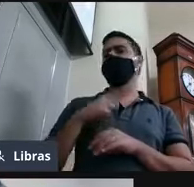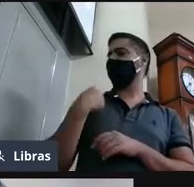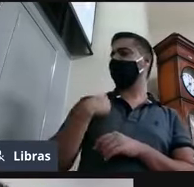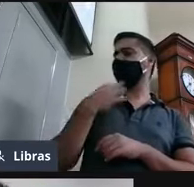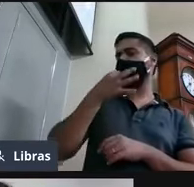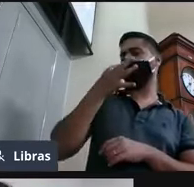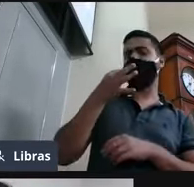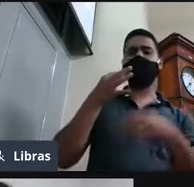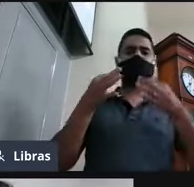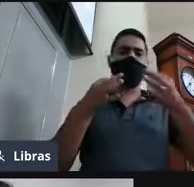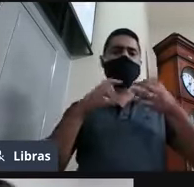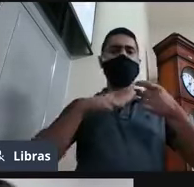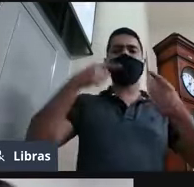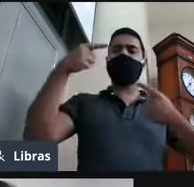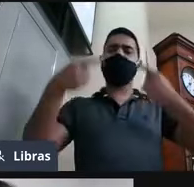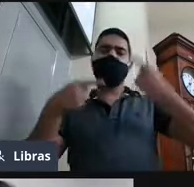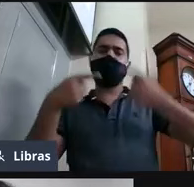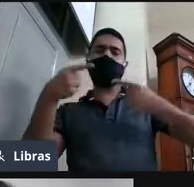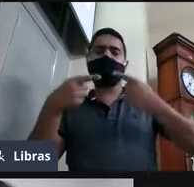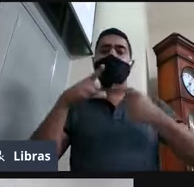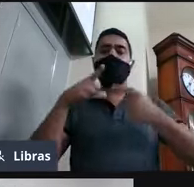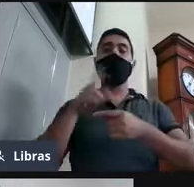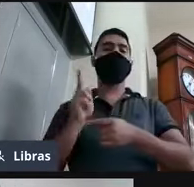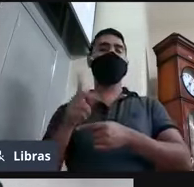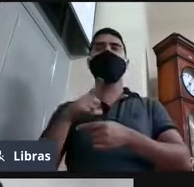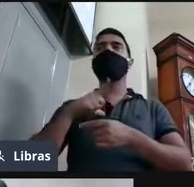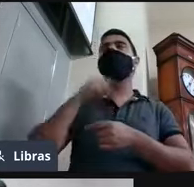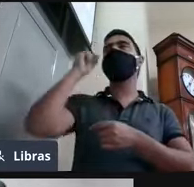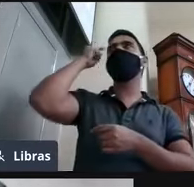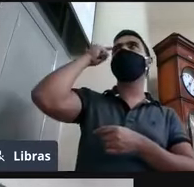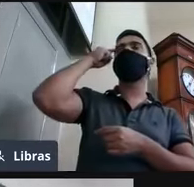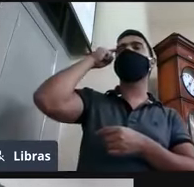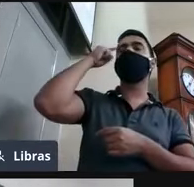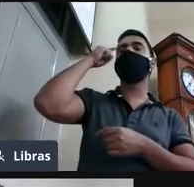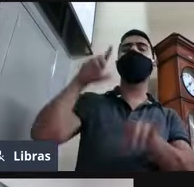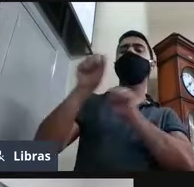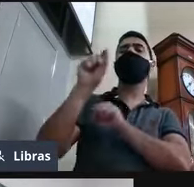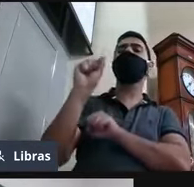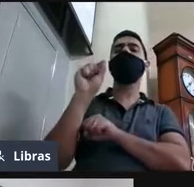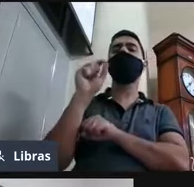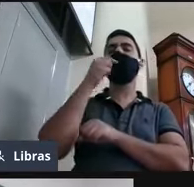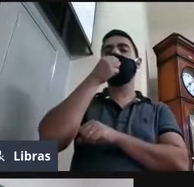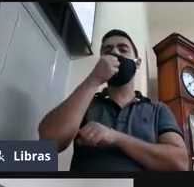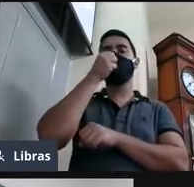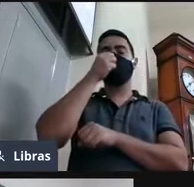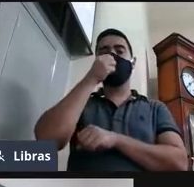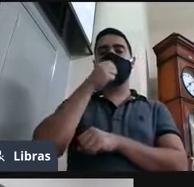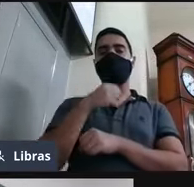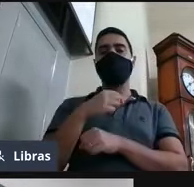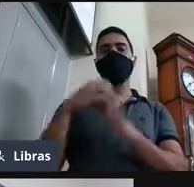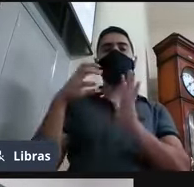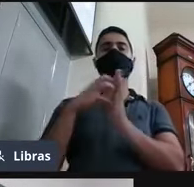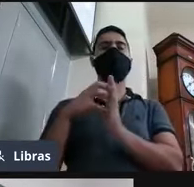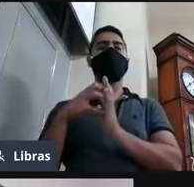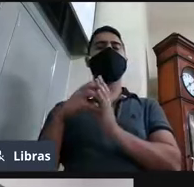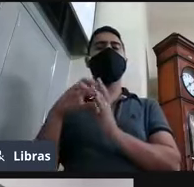discordância e de debate. Eu sempre tive em mente, em uma formação, que um parlamento, que ele